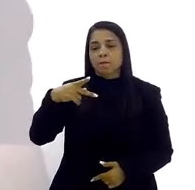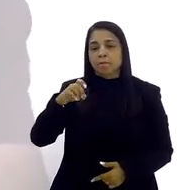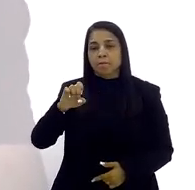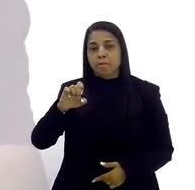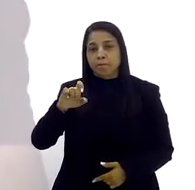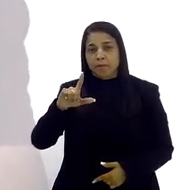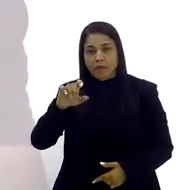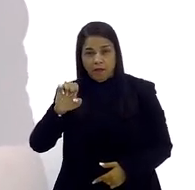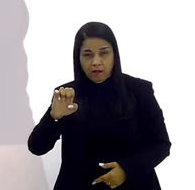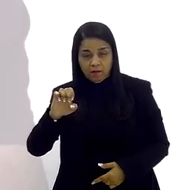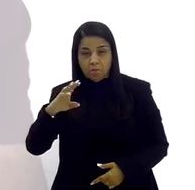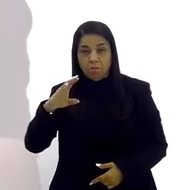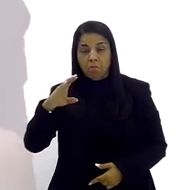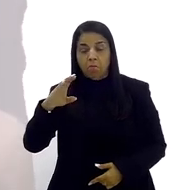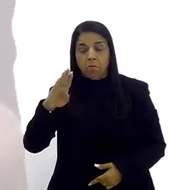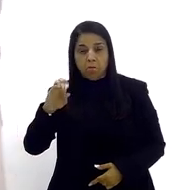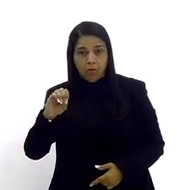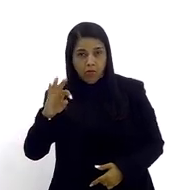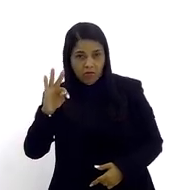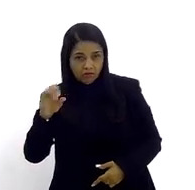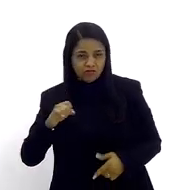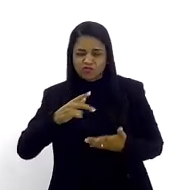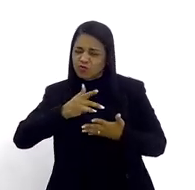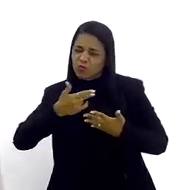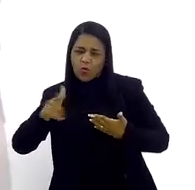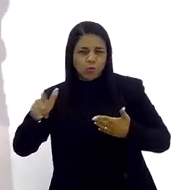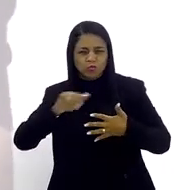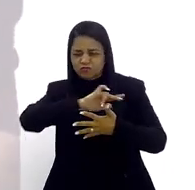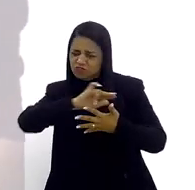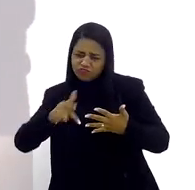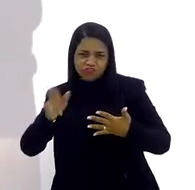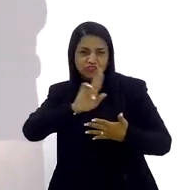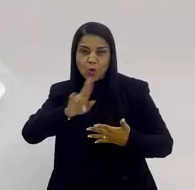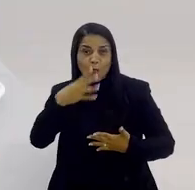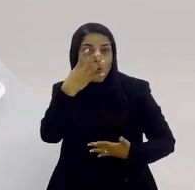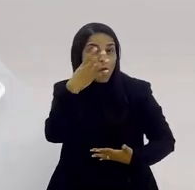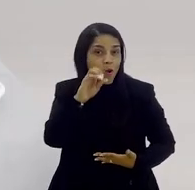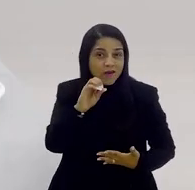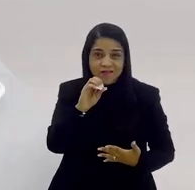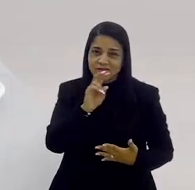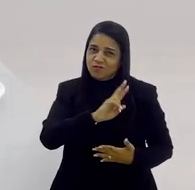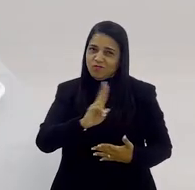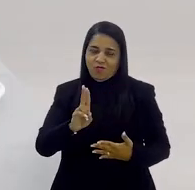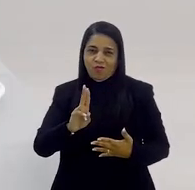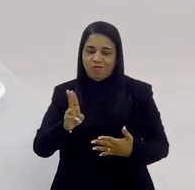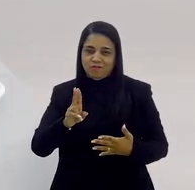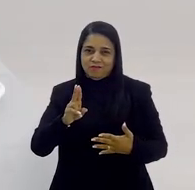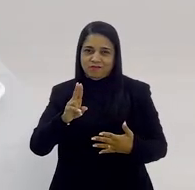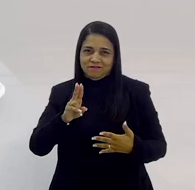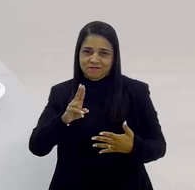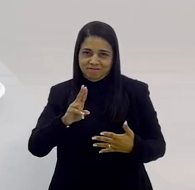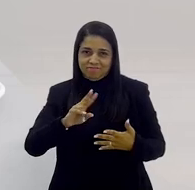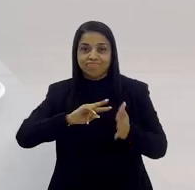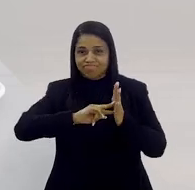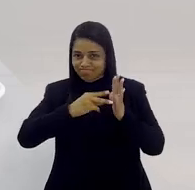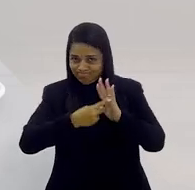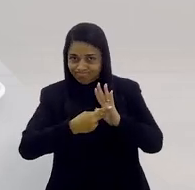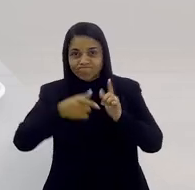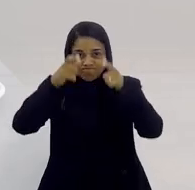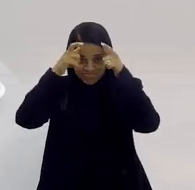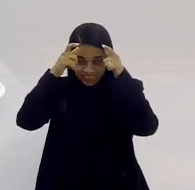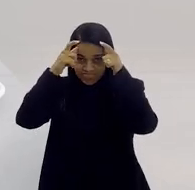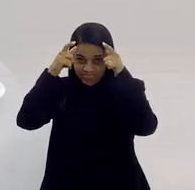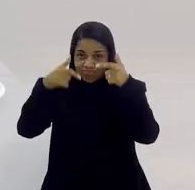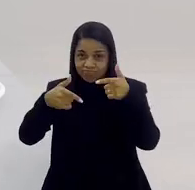falando todos esses nomes que são os nomes que são atribuídos ao demônio e aí ficou